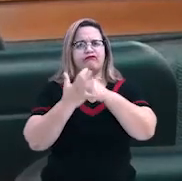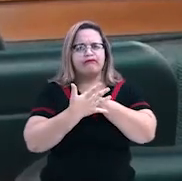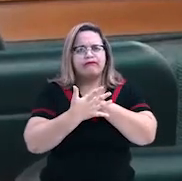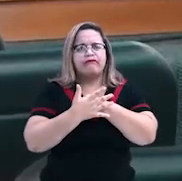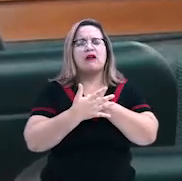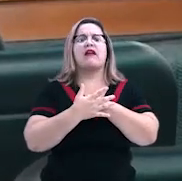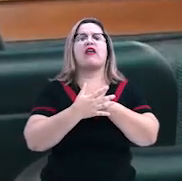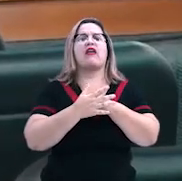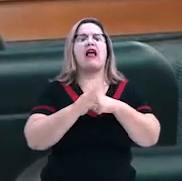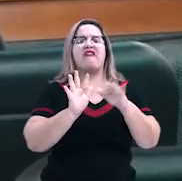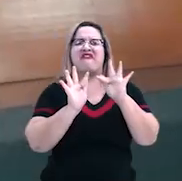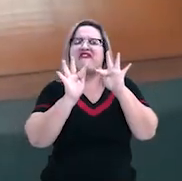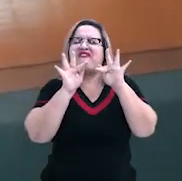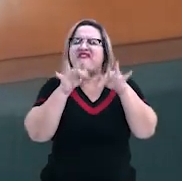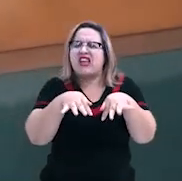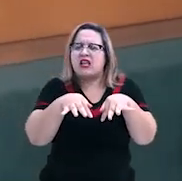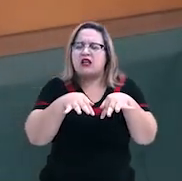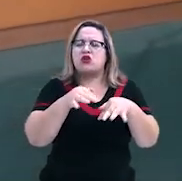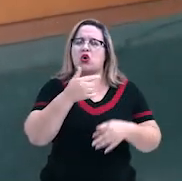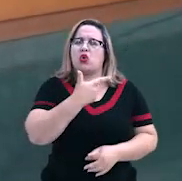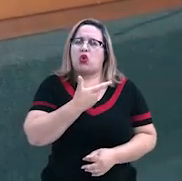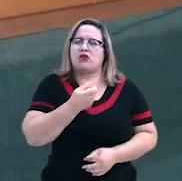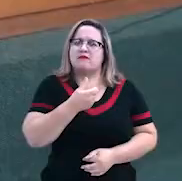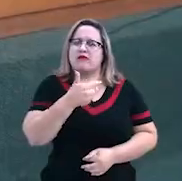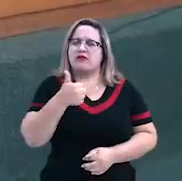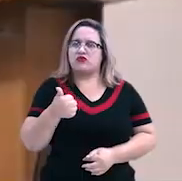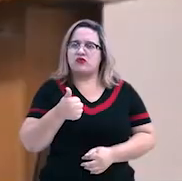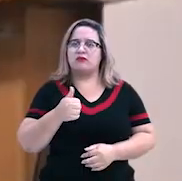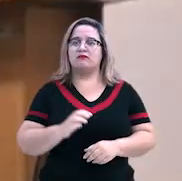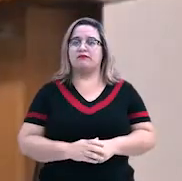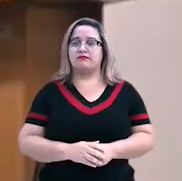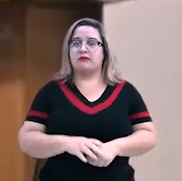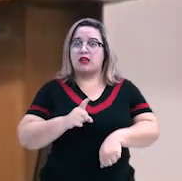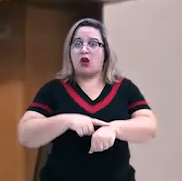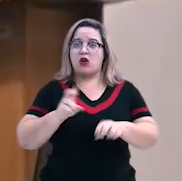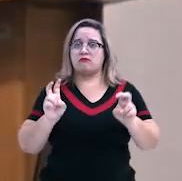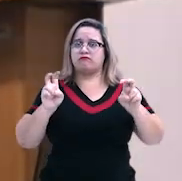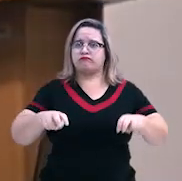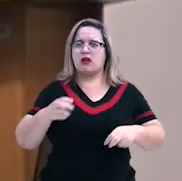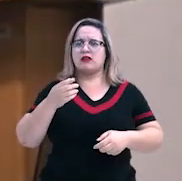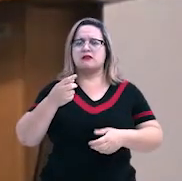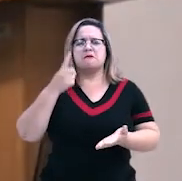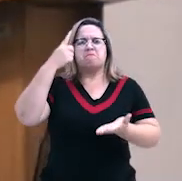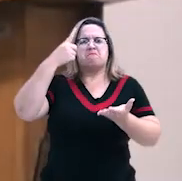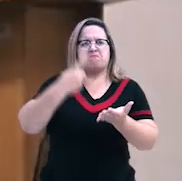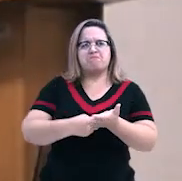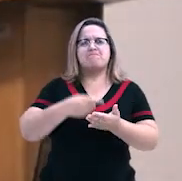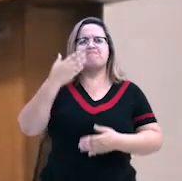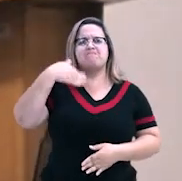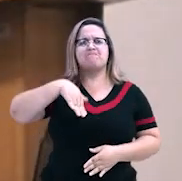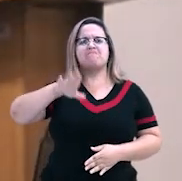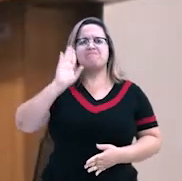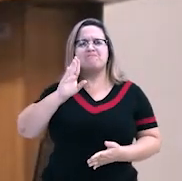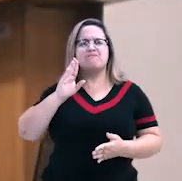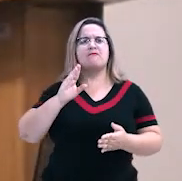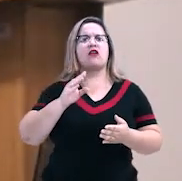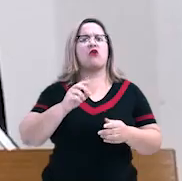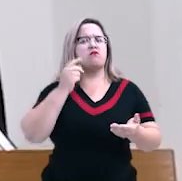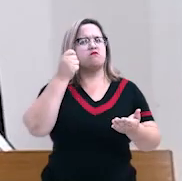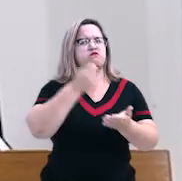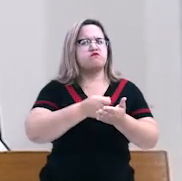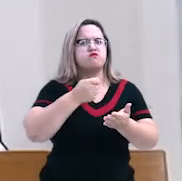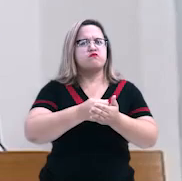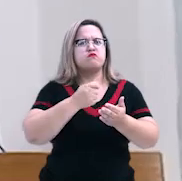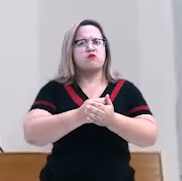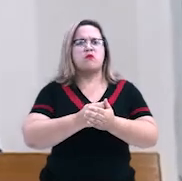da pandemia, foi concluído em 2021. Durante a posse, eles reafirmaram o compromisso com a defesa